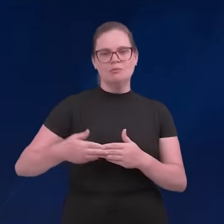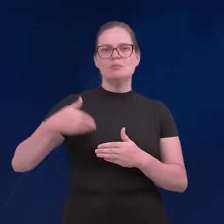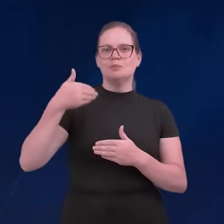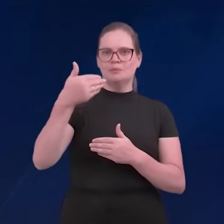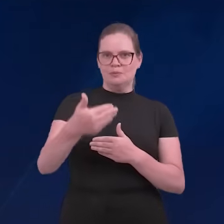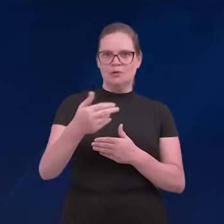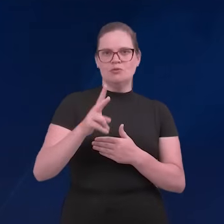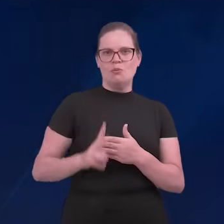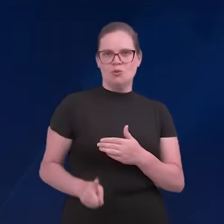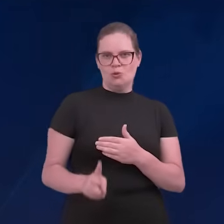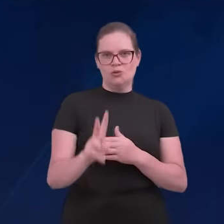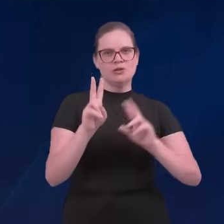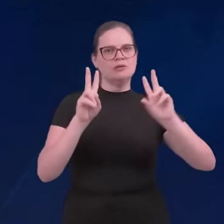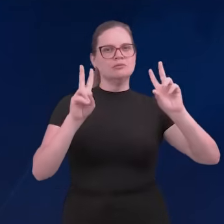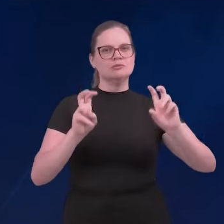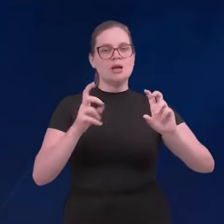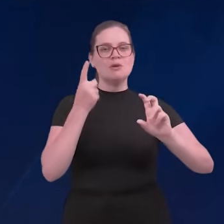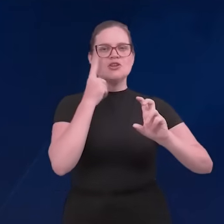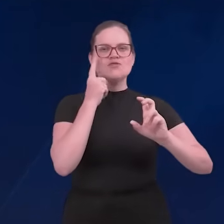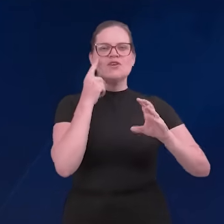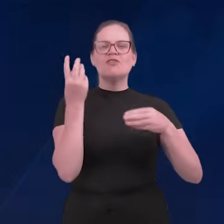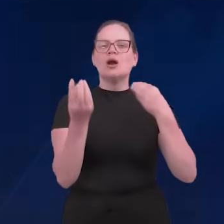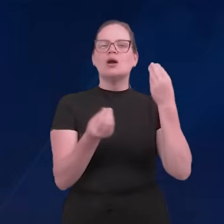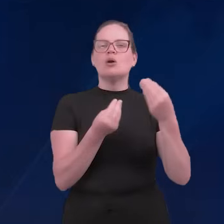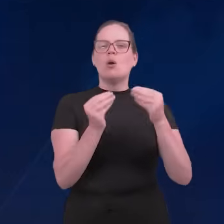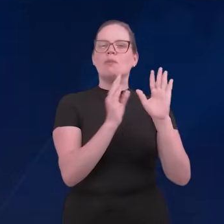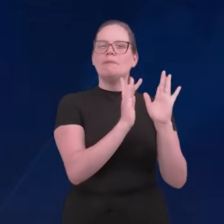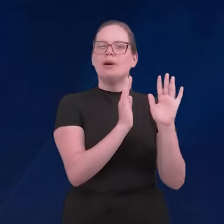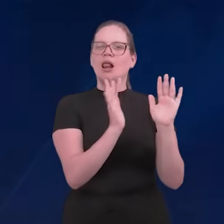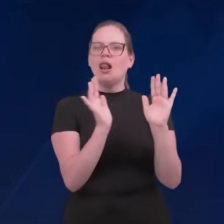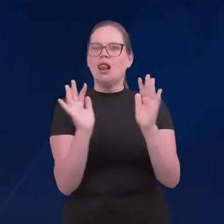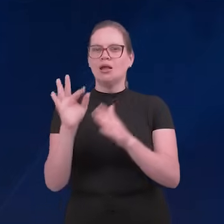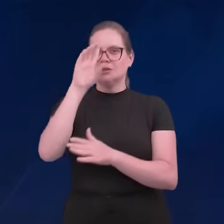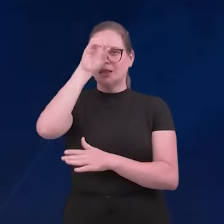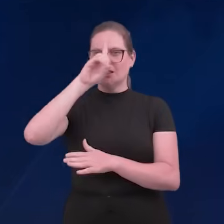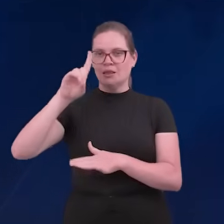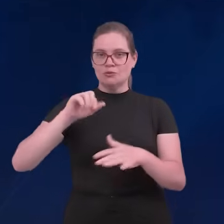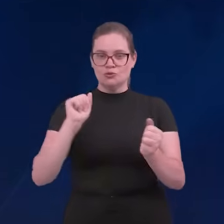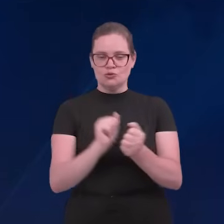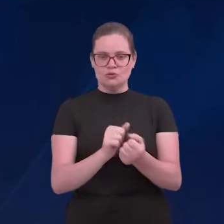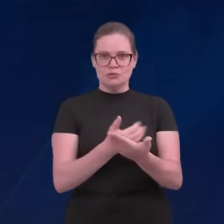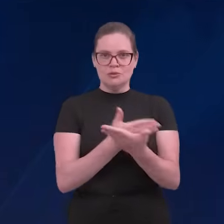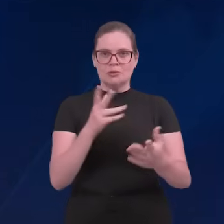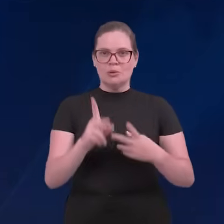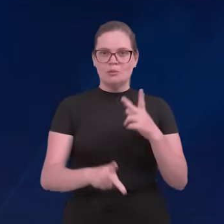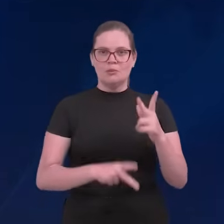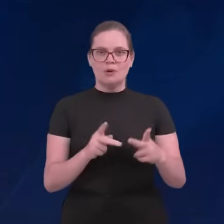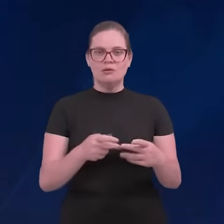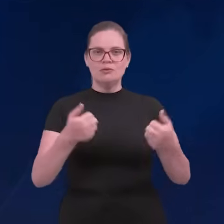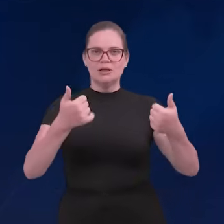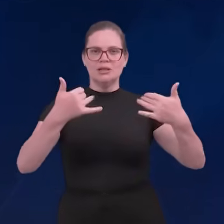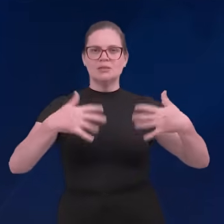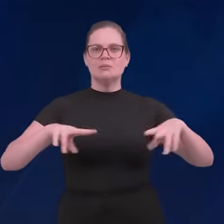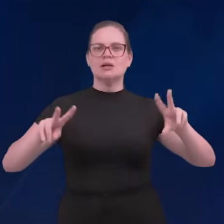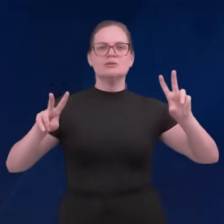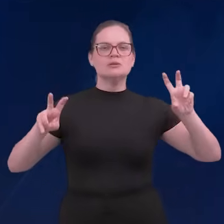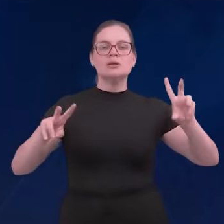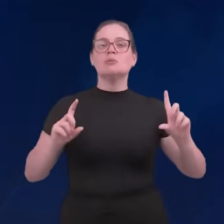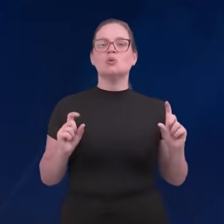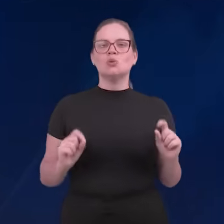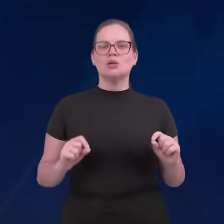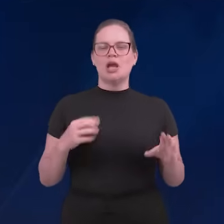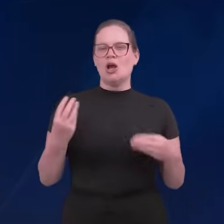próximo episódio, quando acompanharemos essa jornada de Deus com o seu povo, falando sobre o